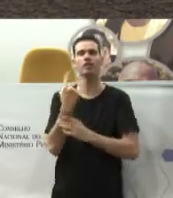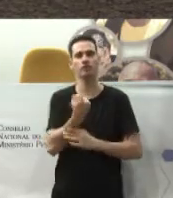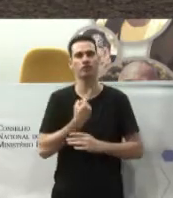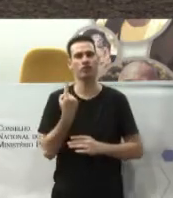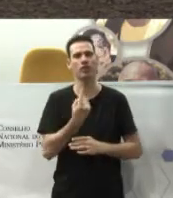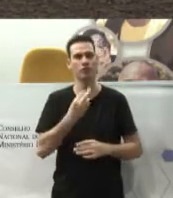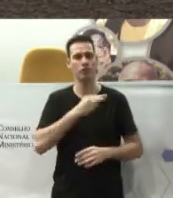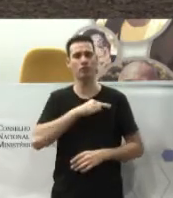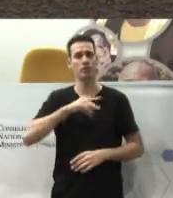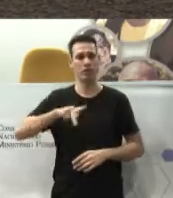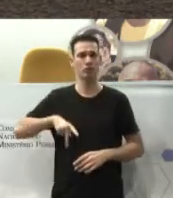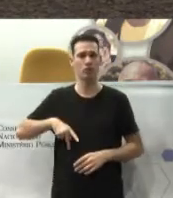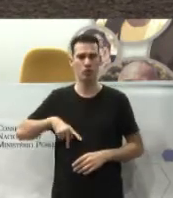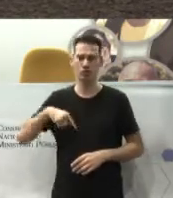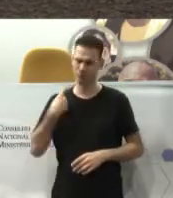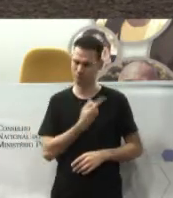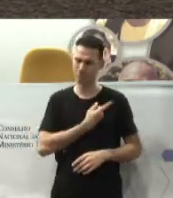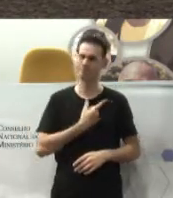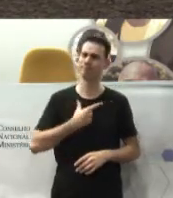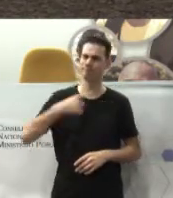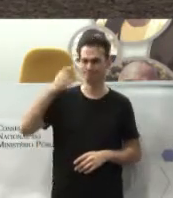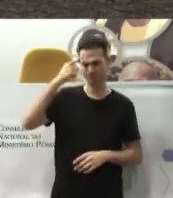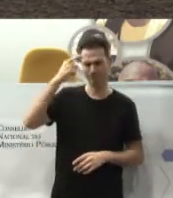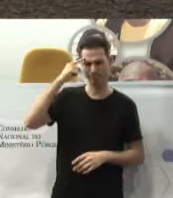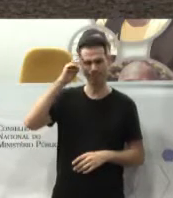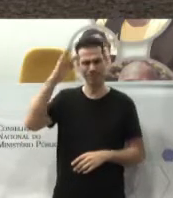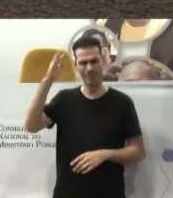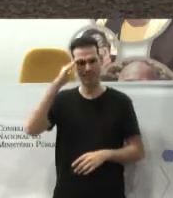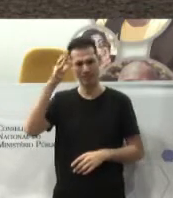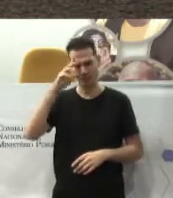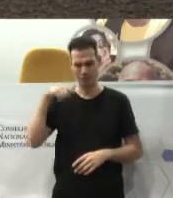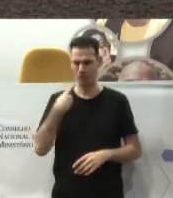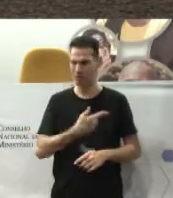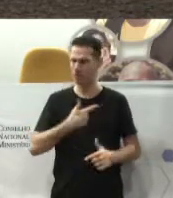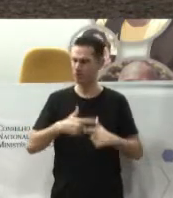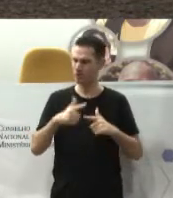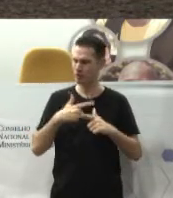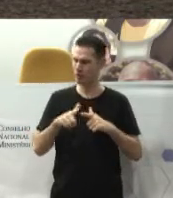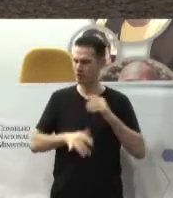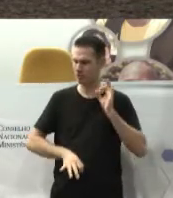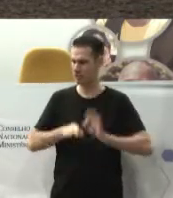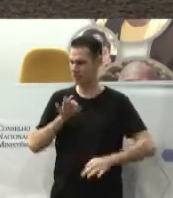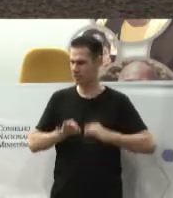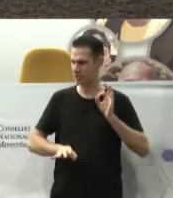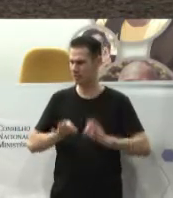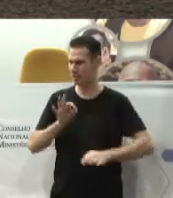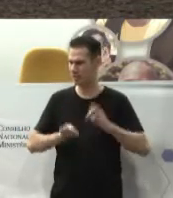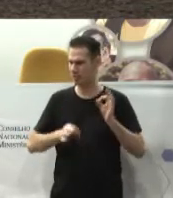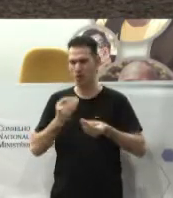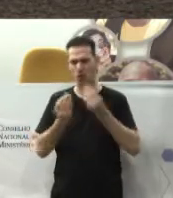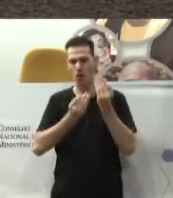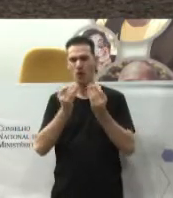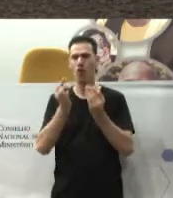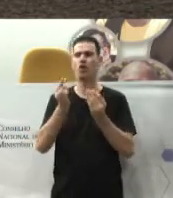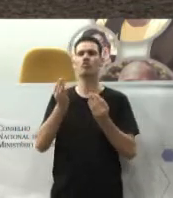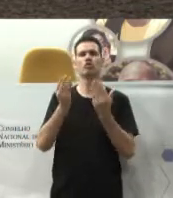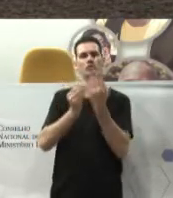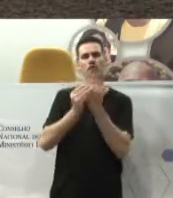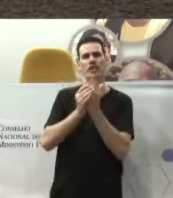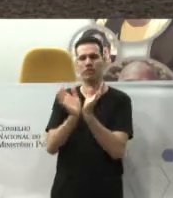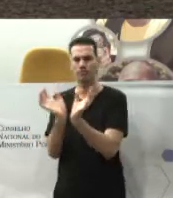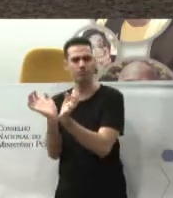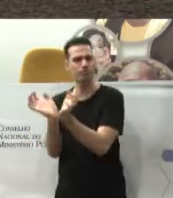Ministério Público. Né? Nós temos que pensar, nosso desafio judiciário, nós temos que pensar modelos coletivos que